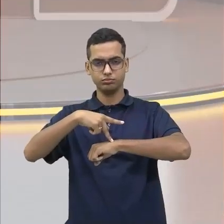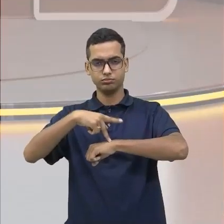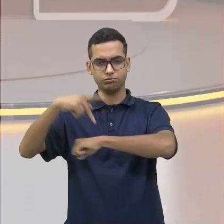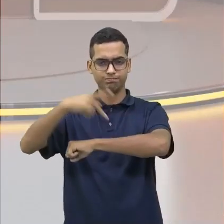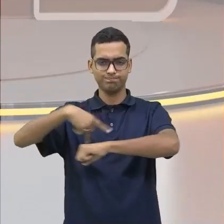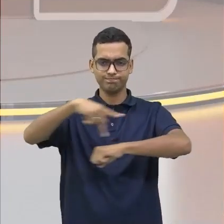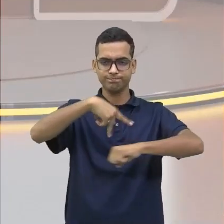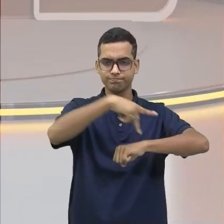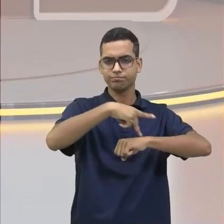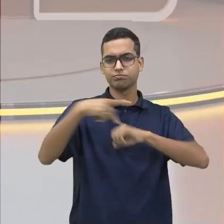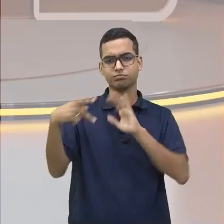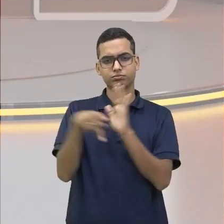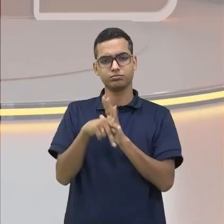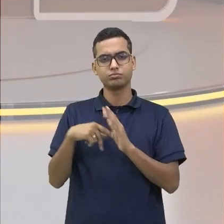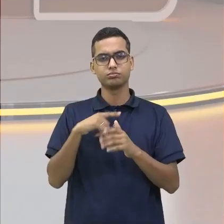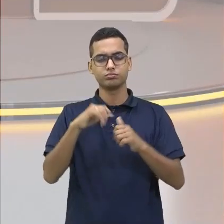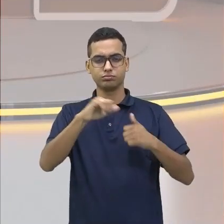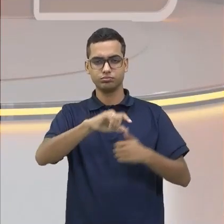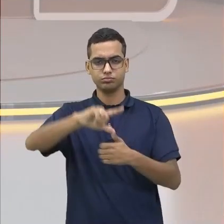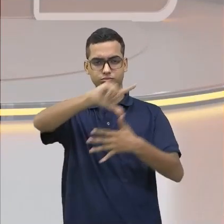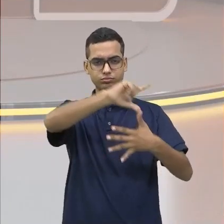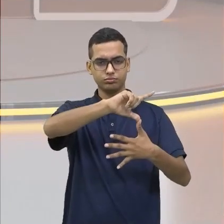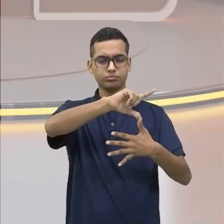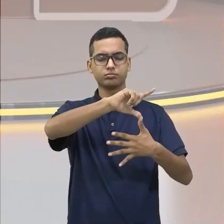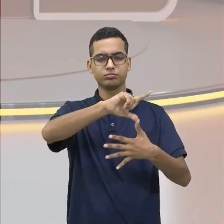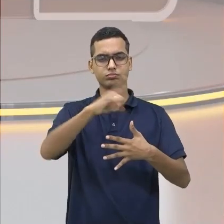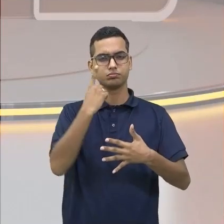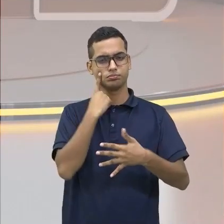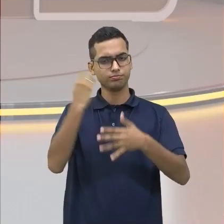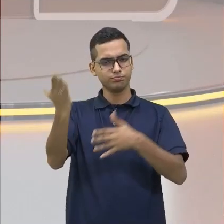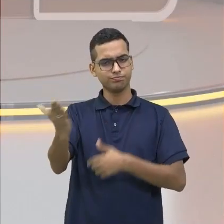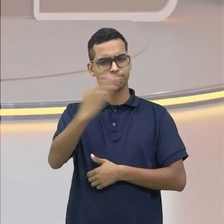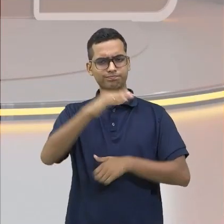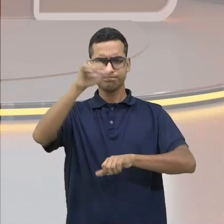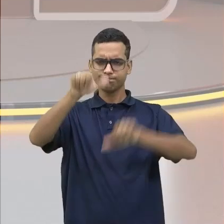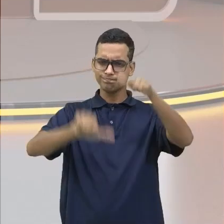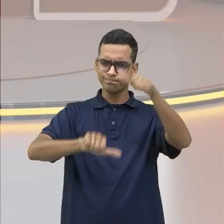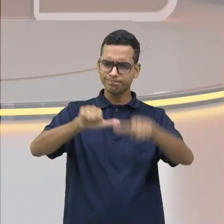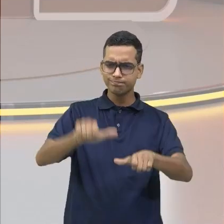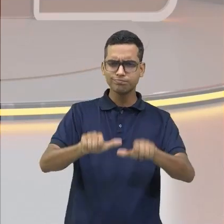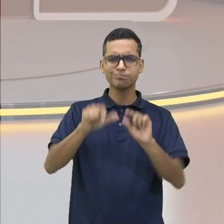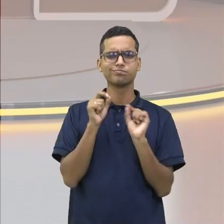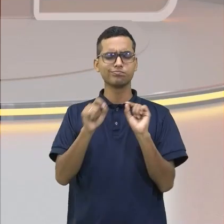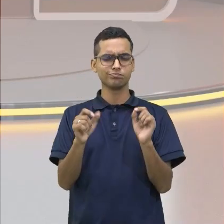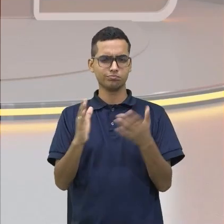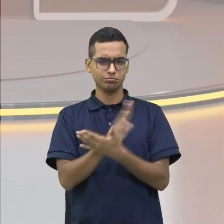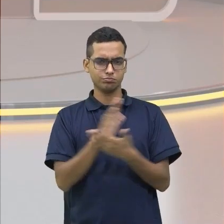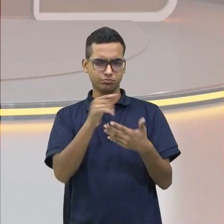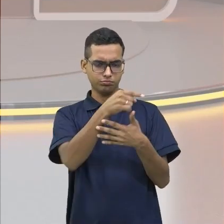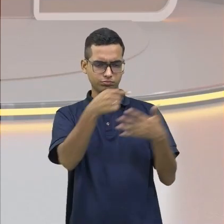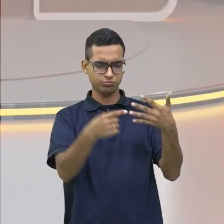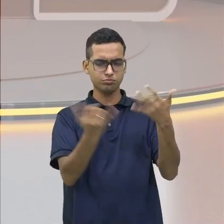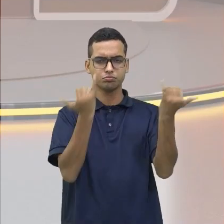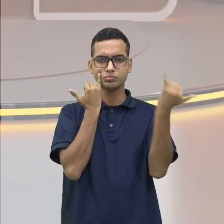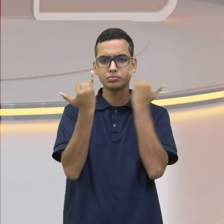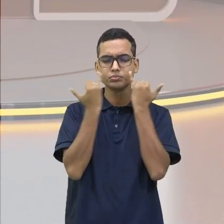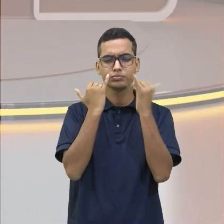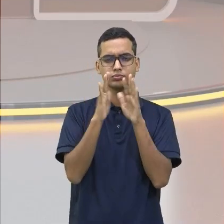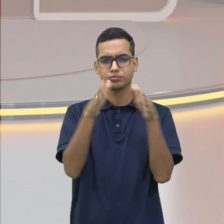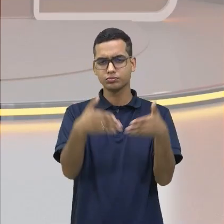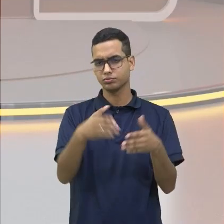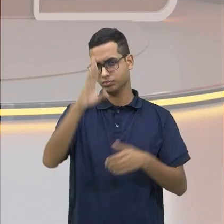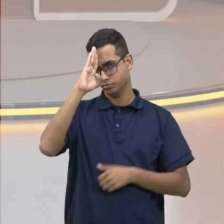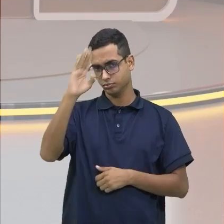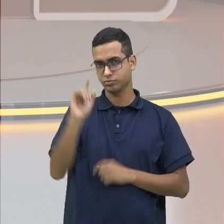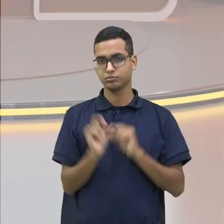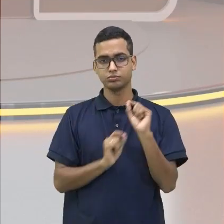no continente da América Latina. Vamos analisar alguns aspectos voltados principalmente